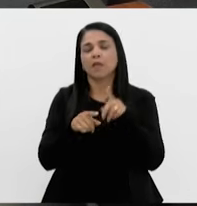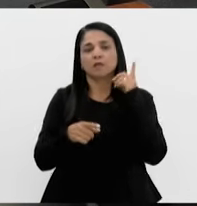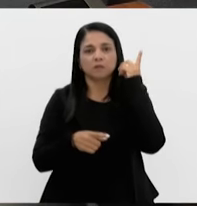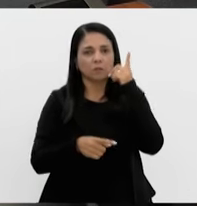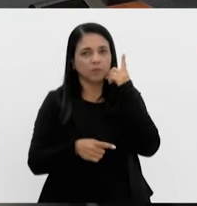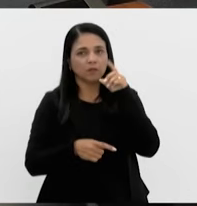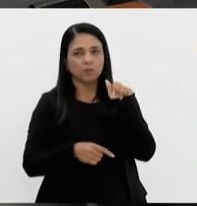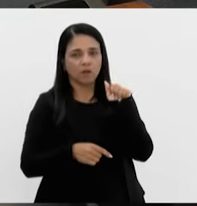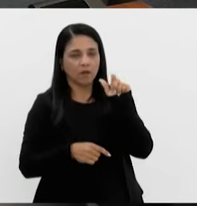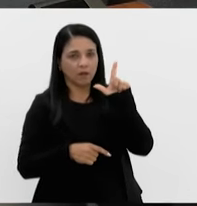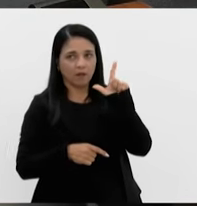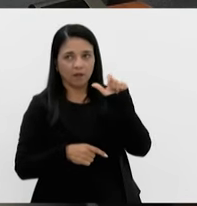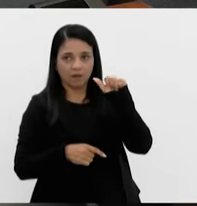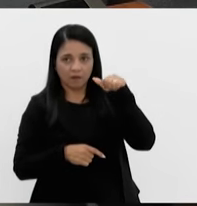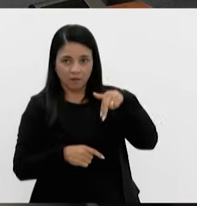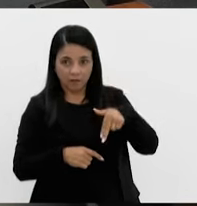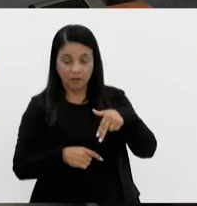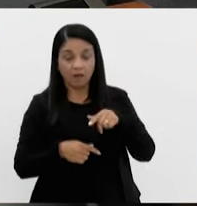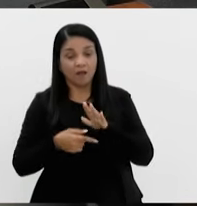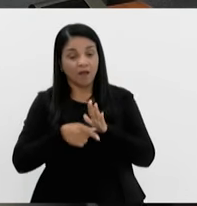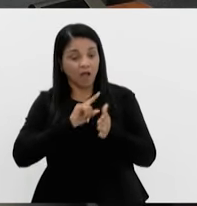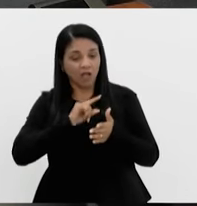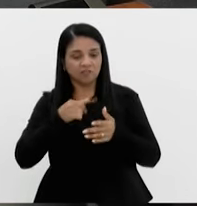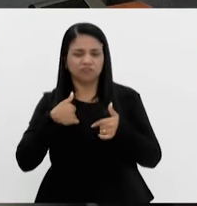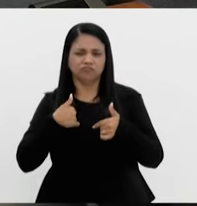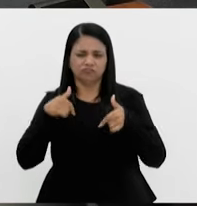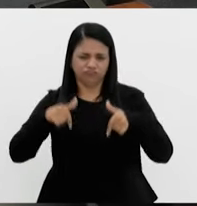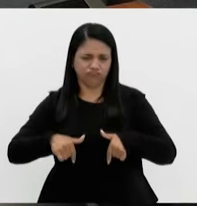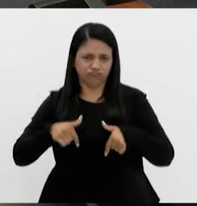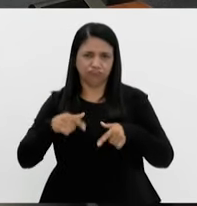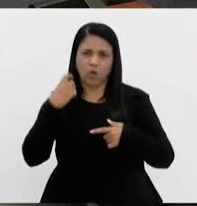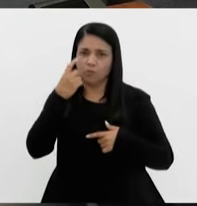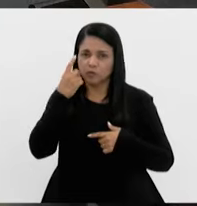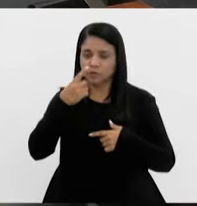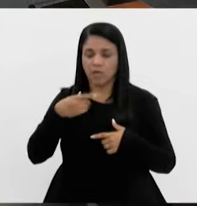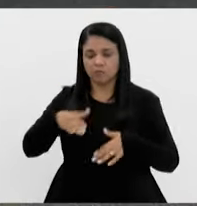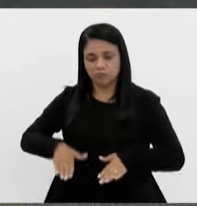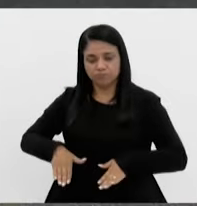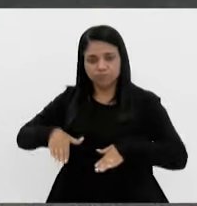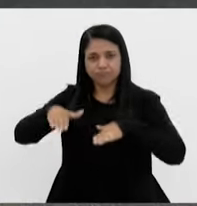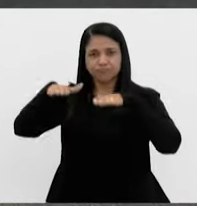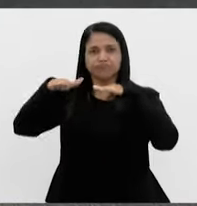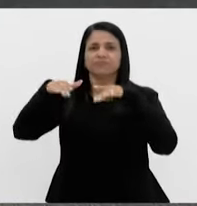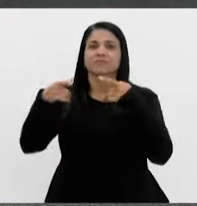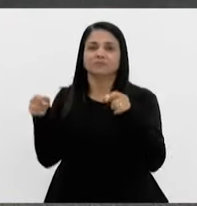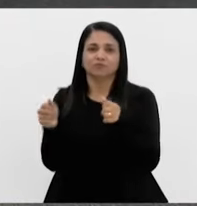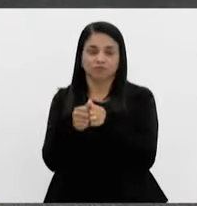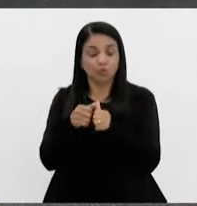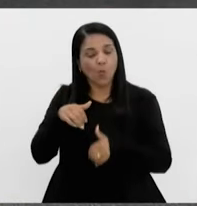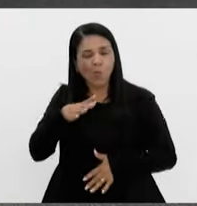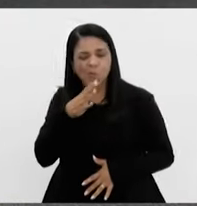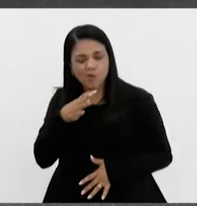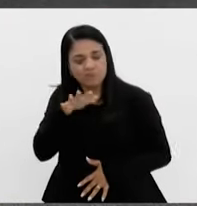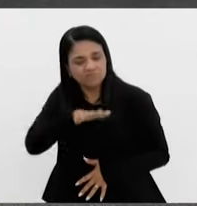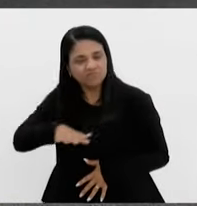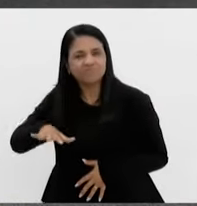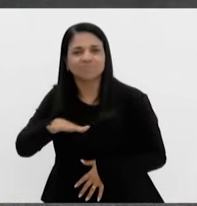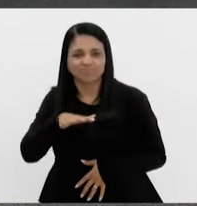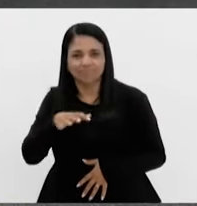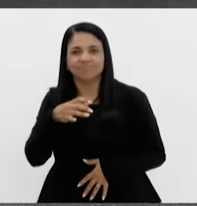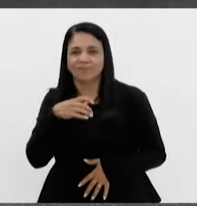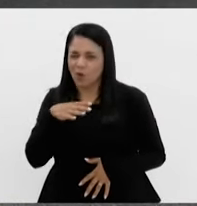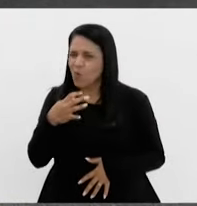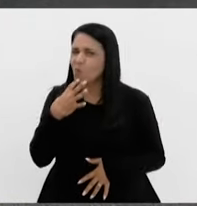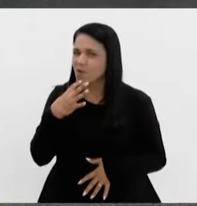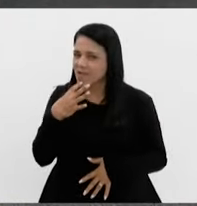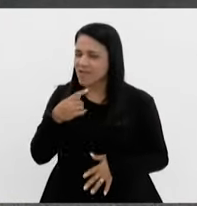que antes de de estarmos aqui no Parlamento nós somos amigos de infância realmente conhecemos muito bem a região conhecemos muito bem a